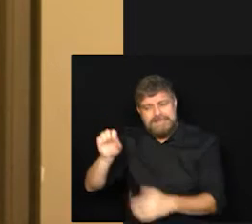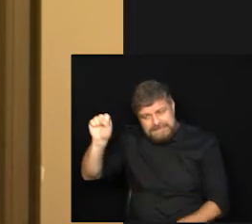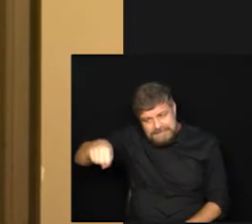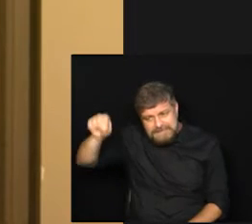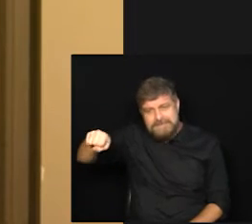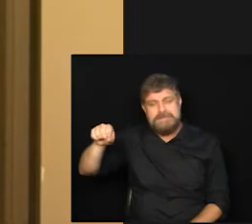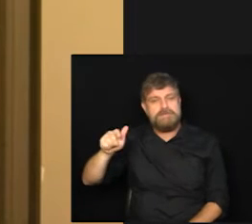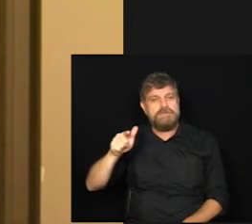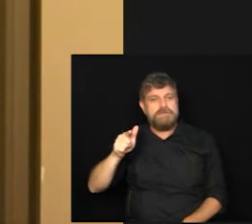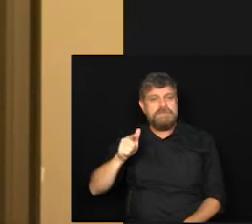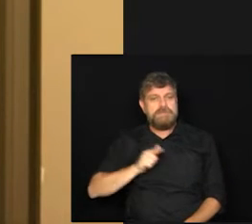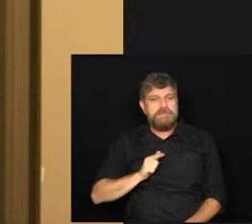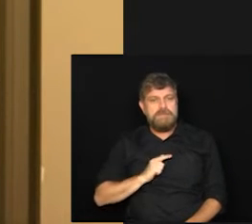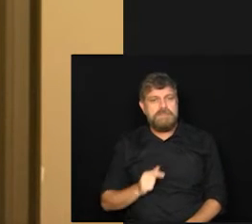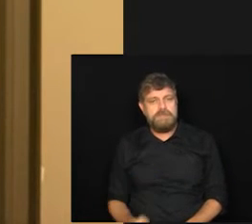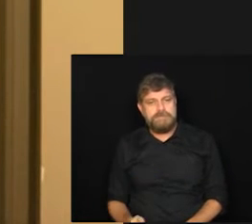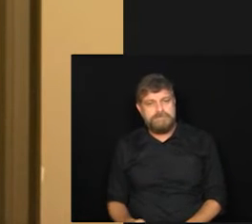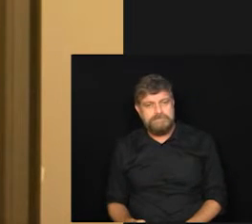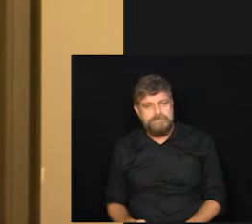é